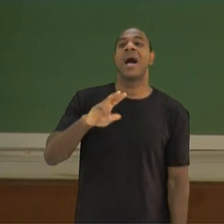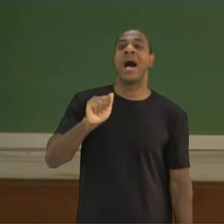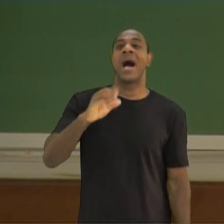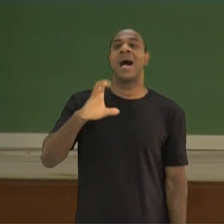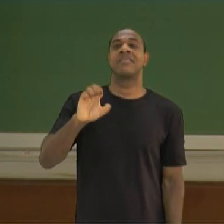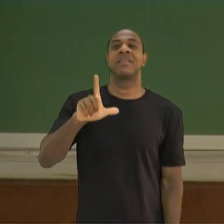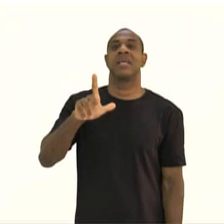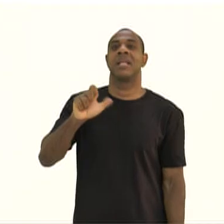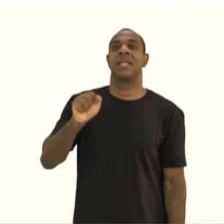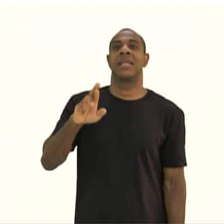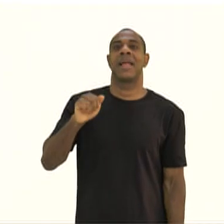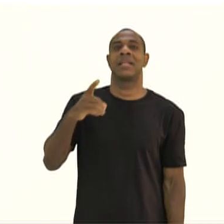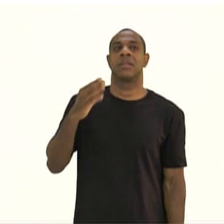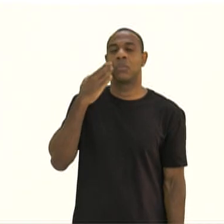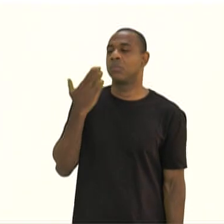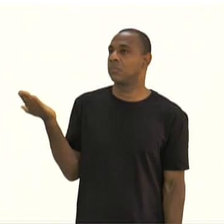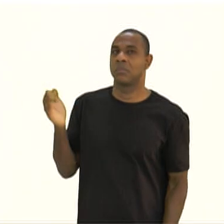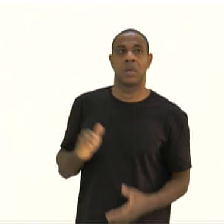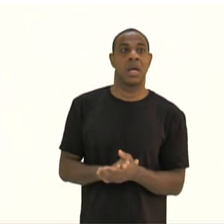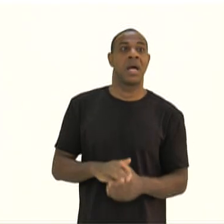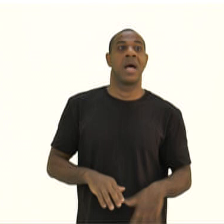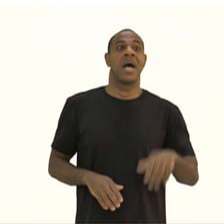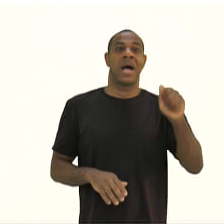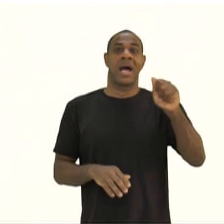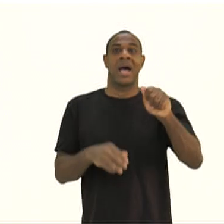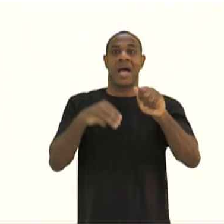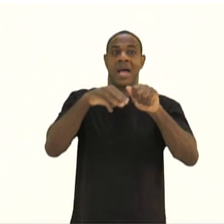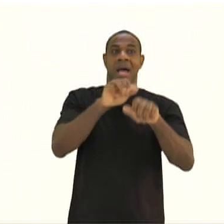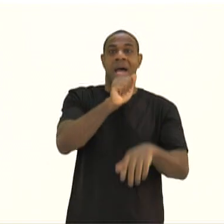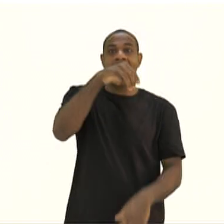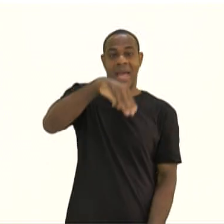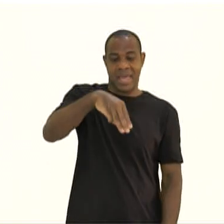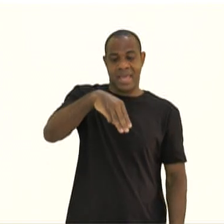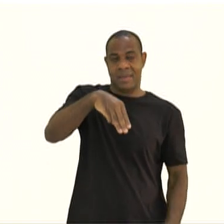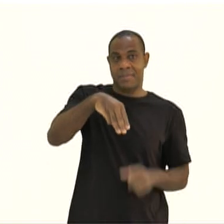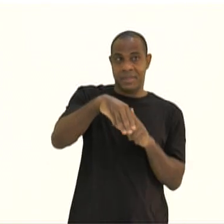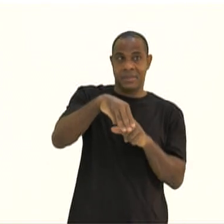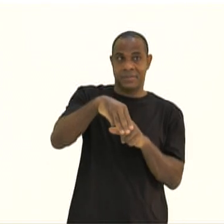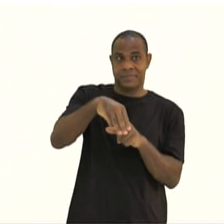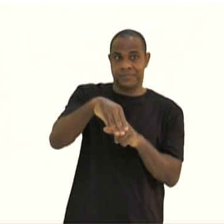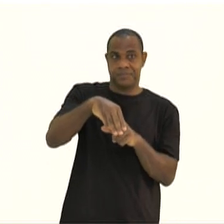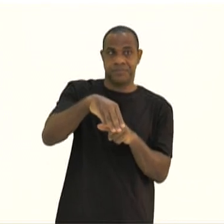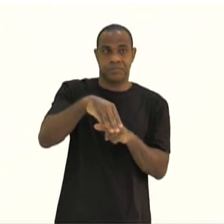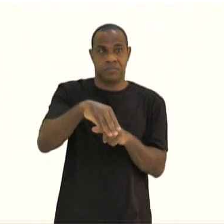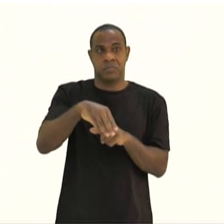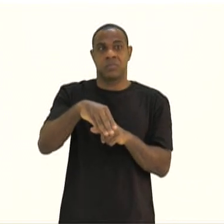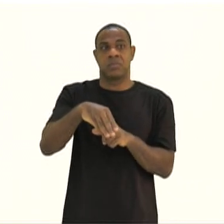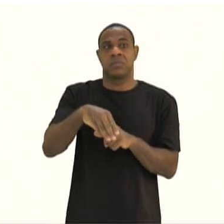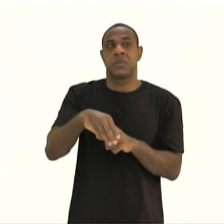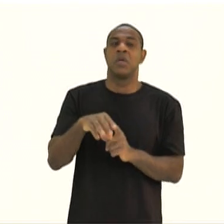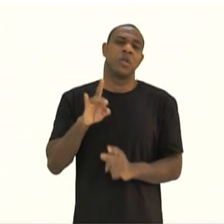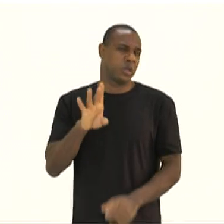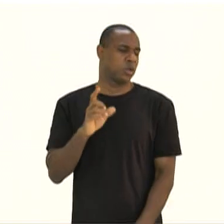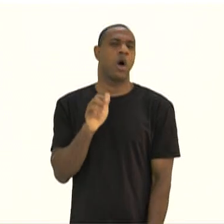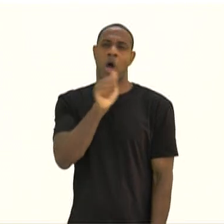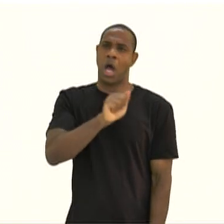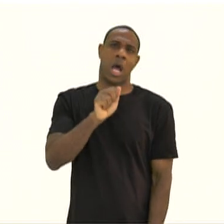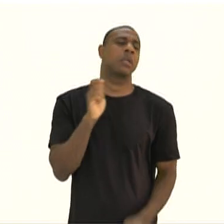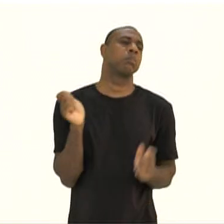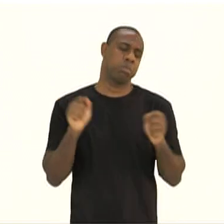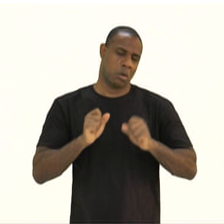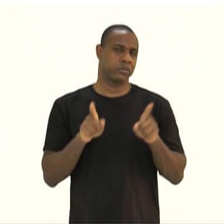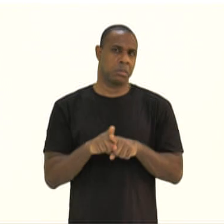tá? Então, qual que é essa fórmula? A m de aceleração média ou você pode simplesmente usar o A de